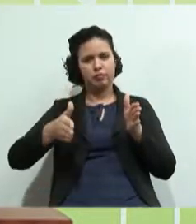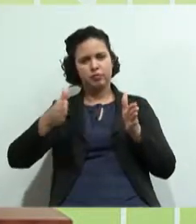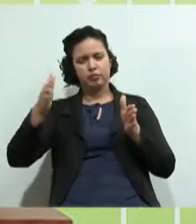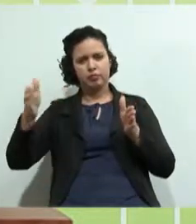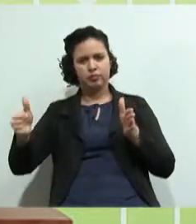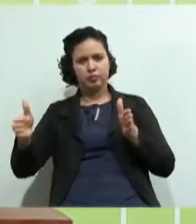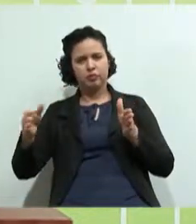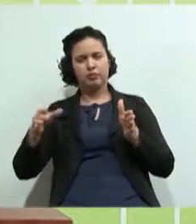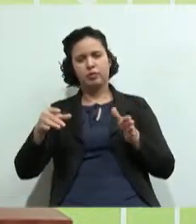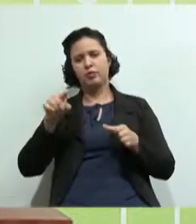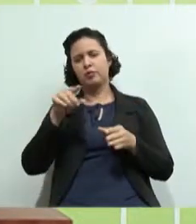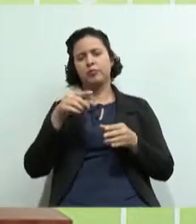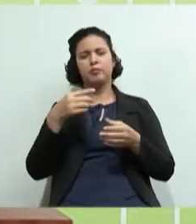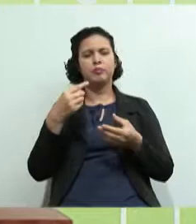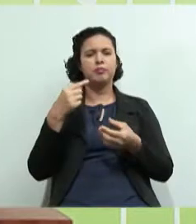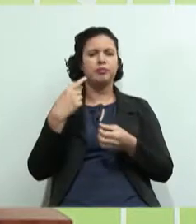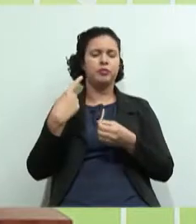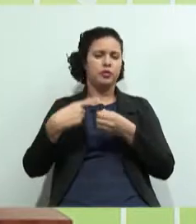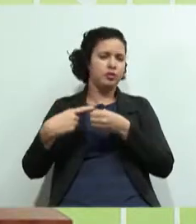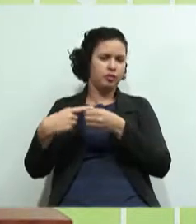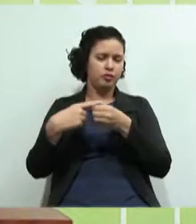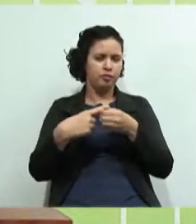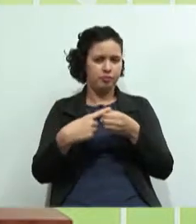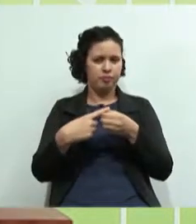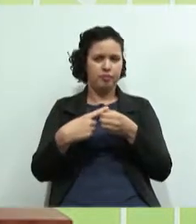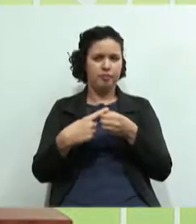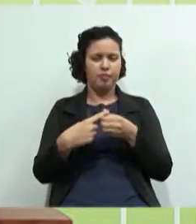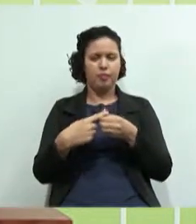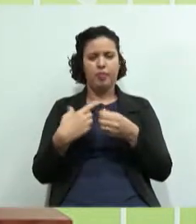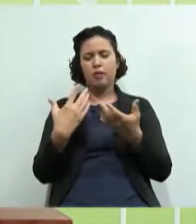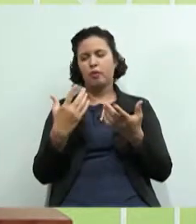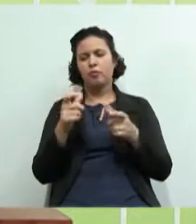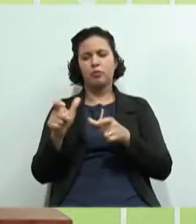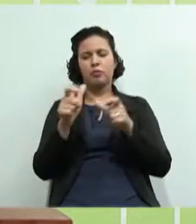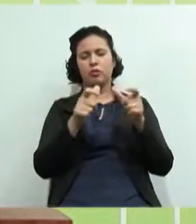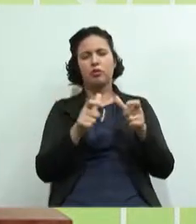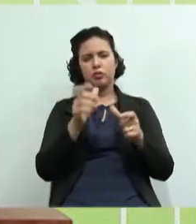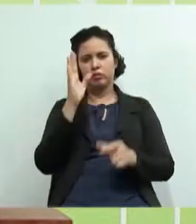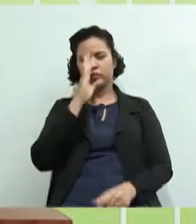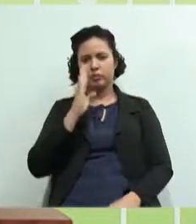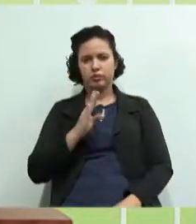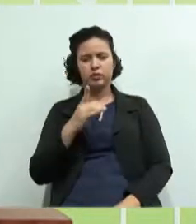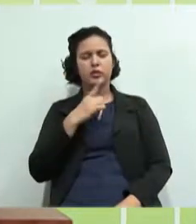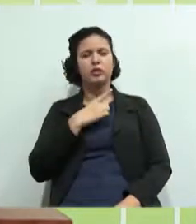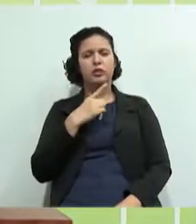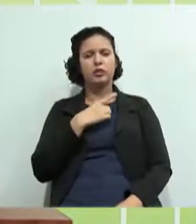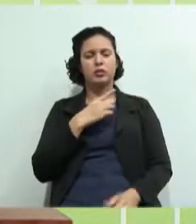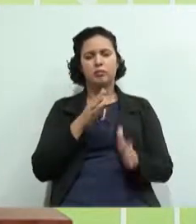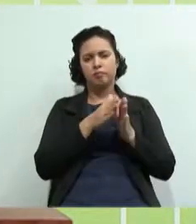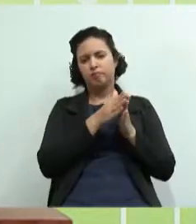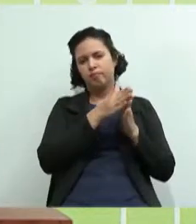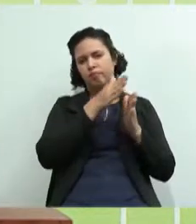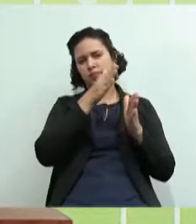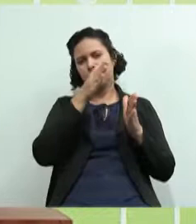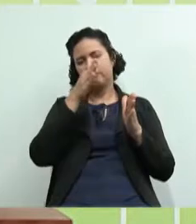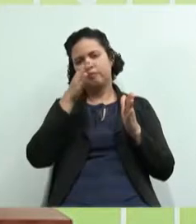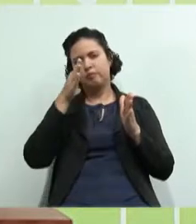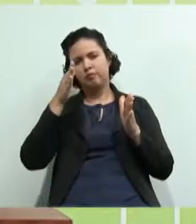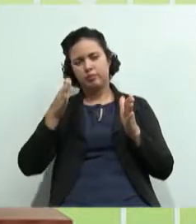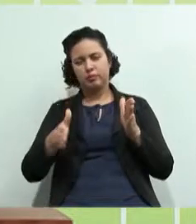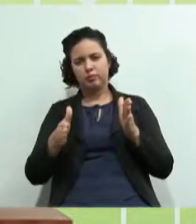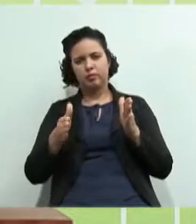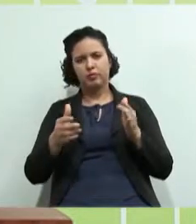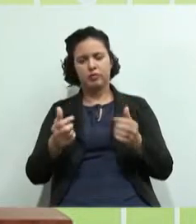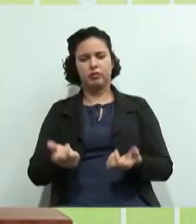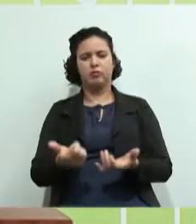mora no interior de Rondônia. Aí. É lógico, em qualquer lugar do Brasil e do mundo. Existem períodos, né, que você tem uma produção